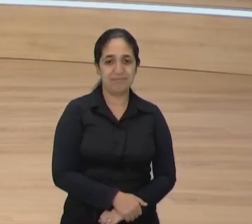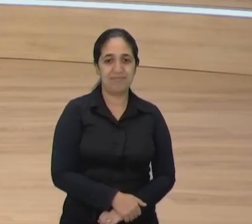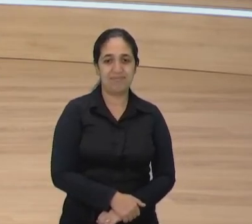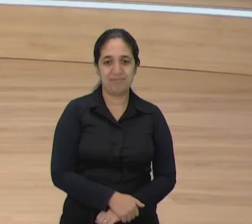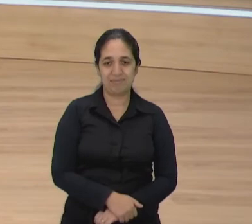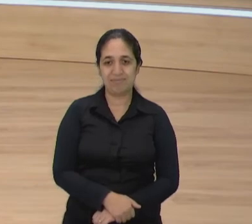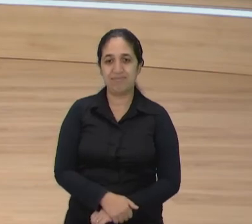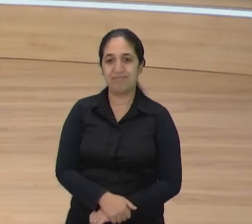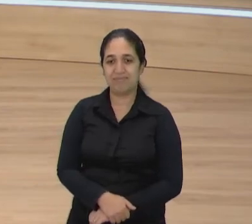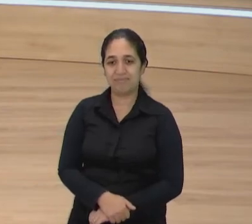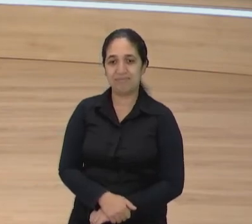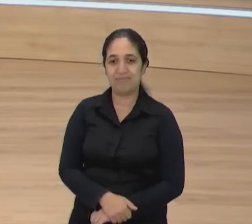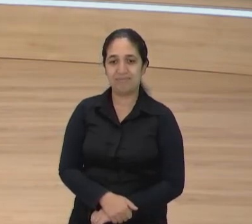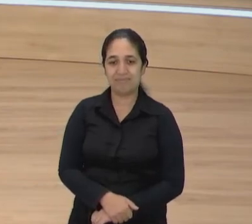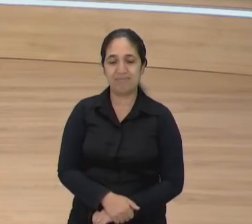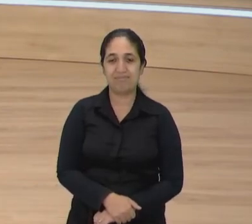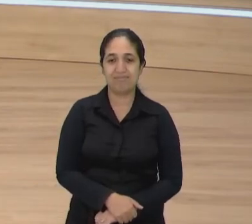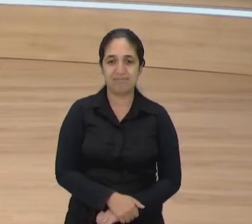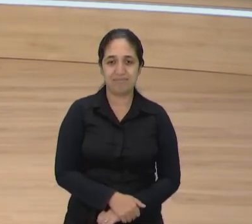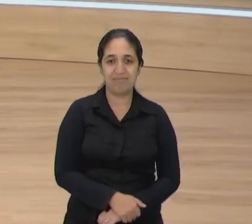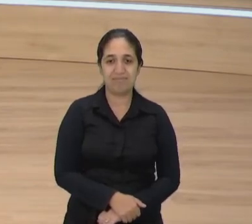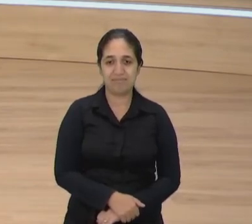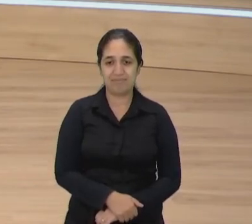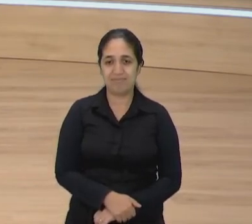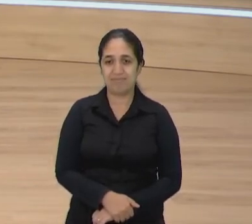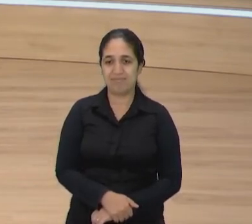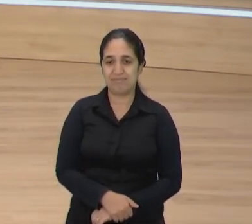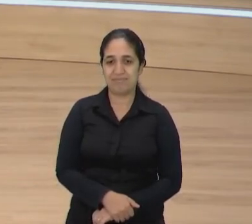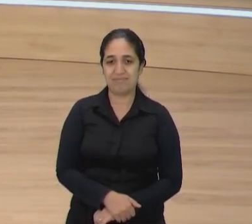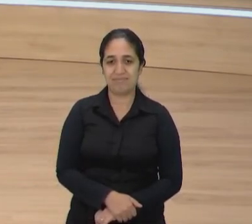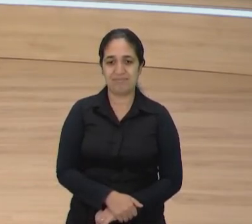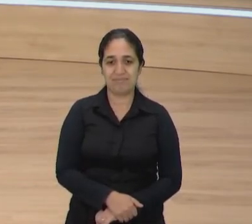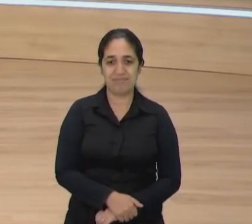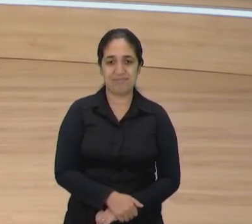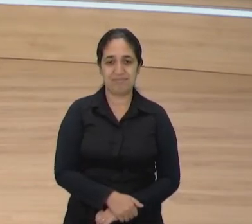Enchufla. Voltou. Passou. Balança.